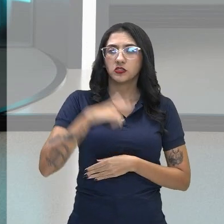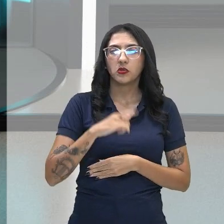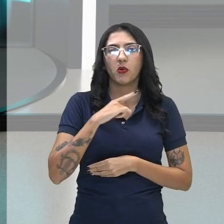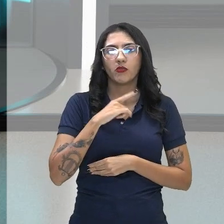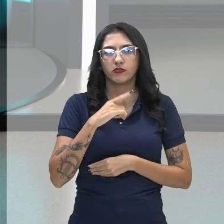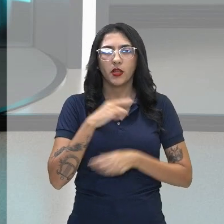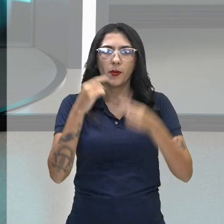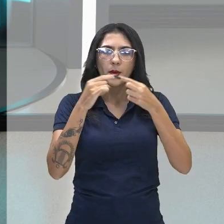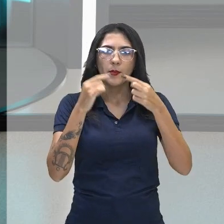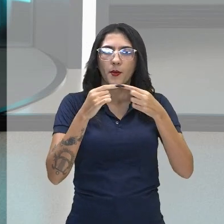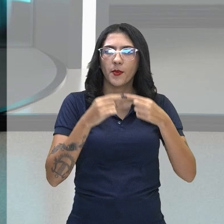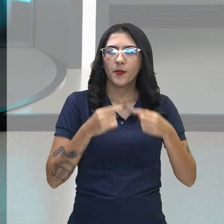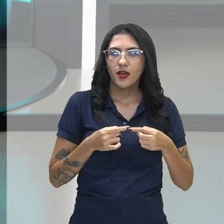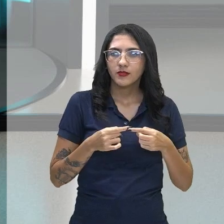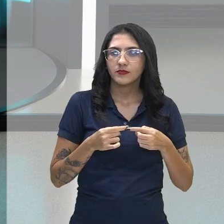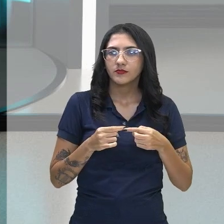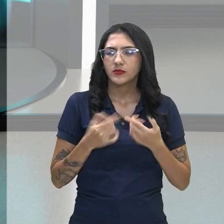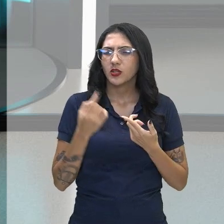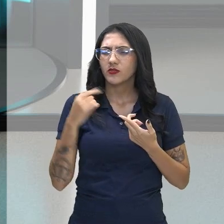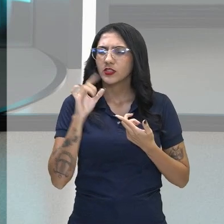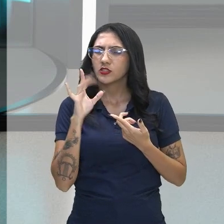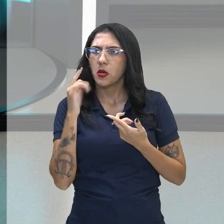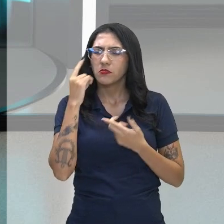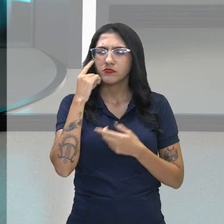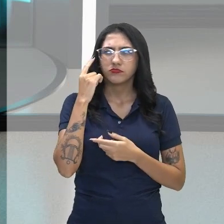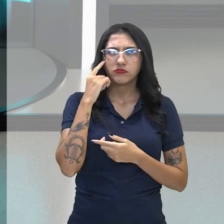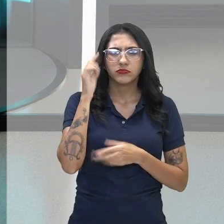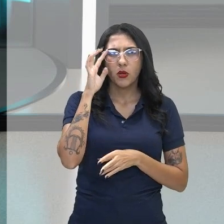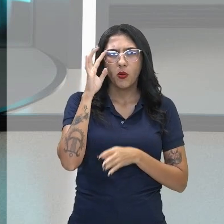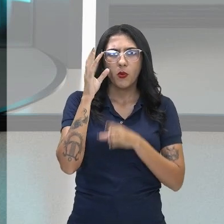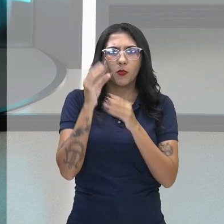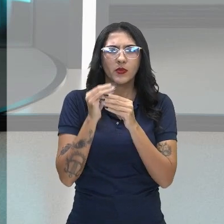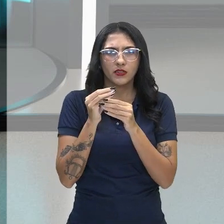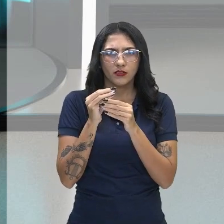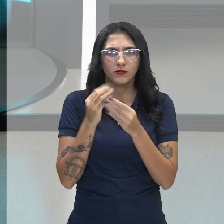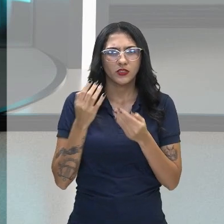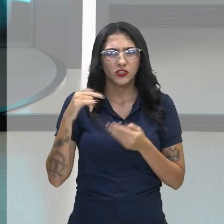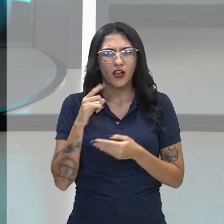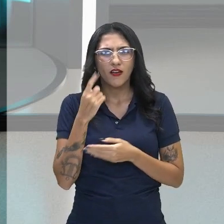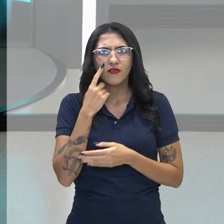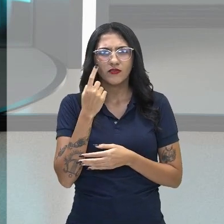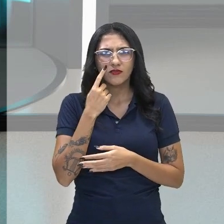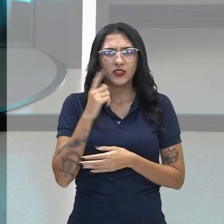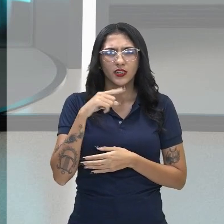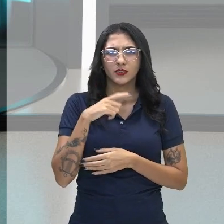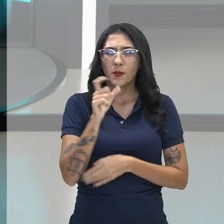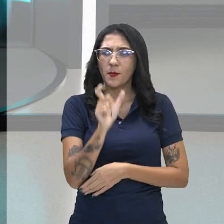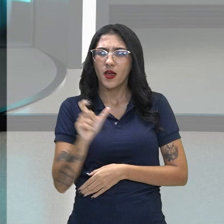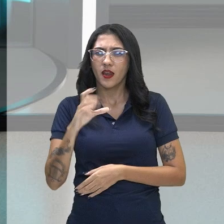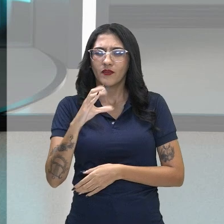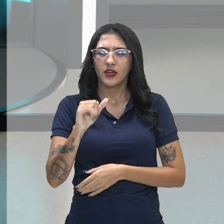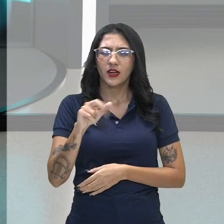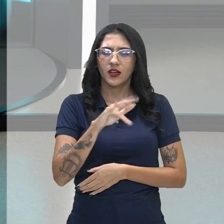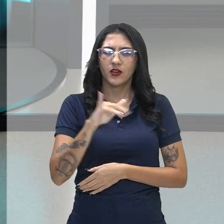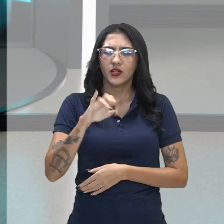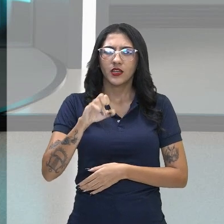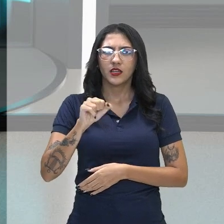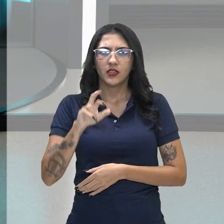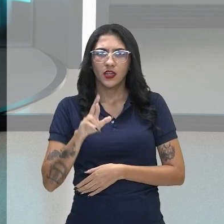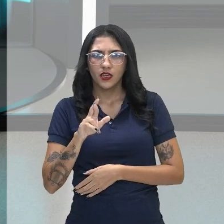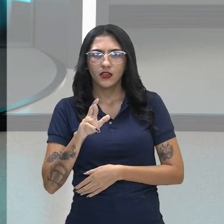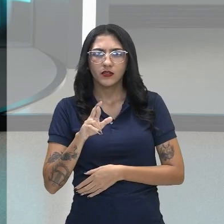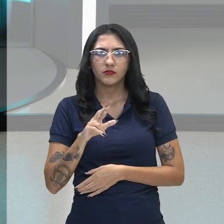no título. Então, você vai confirmando também. Já ouviram falar nessa palavra career? O que será que significa? É a